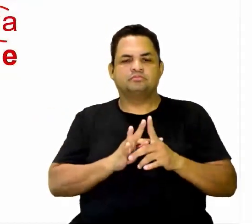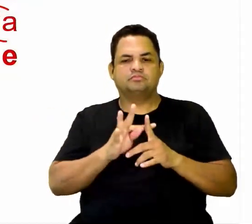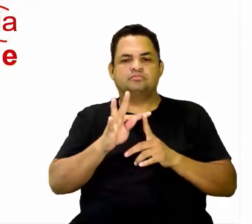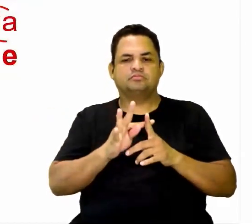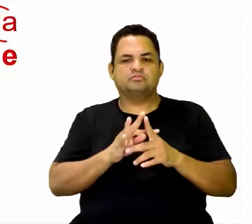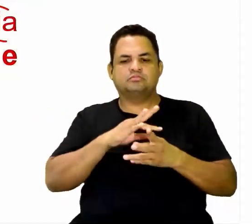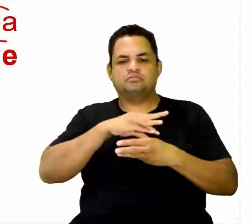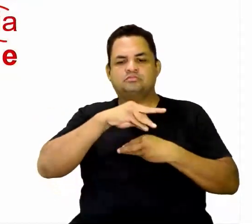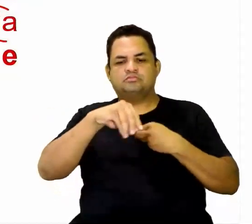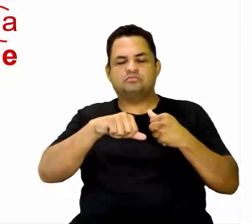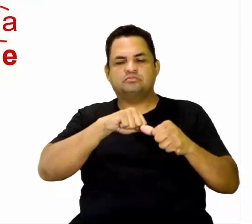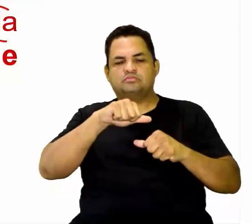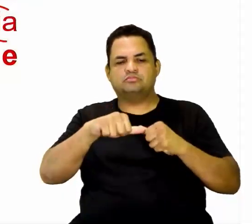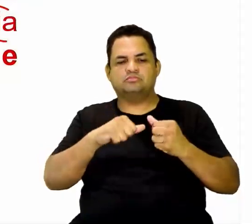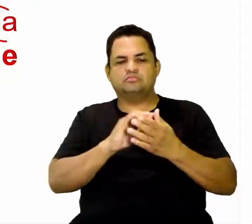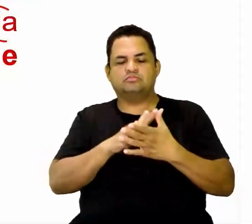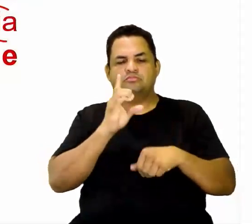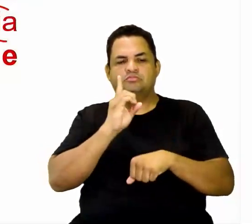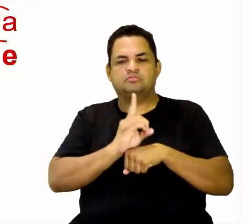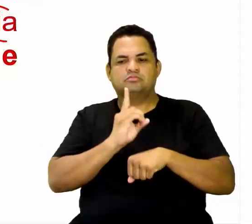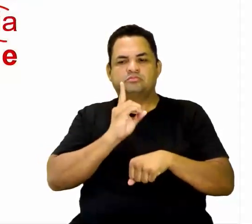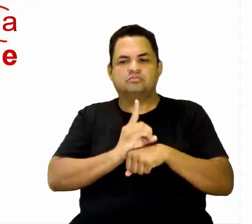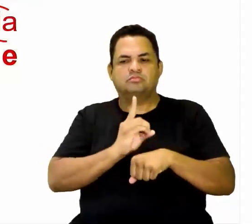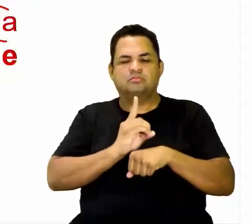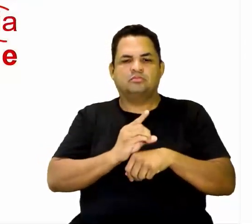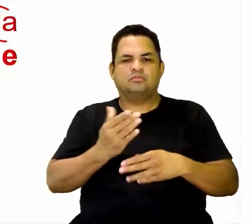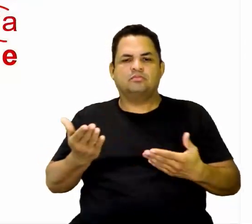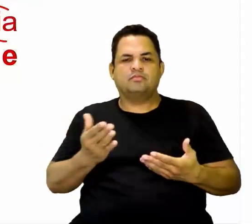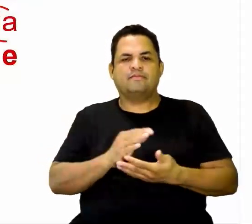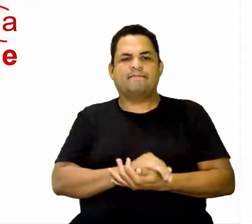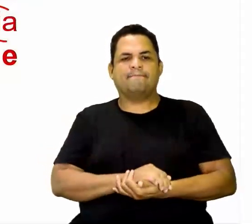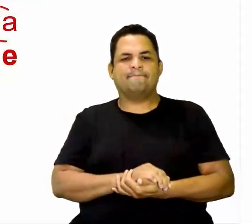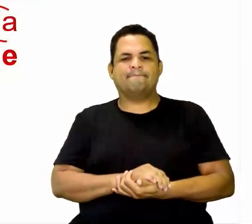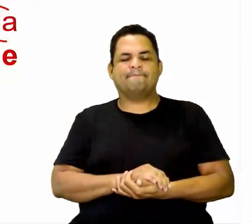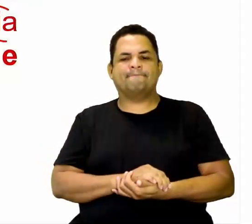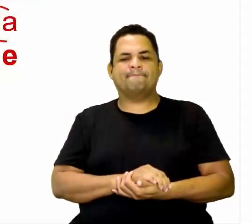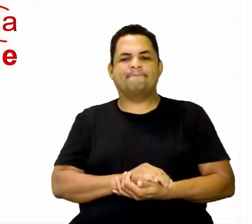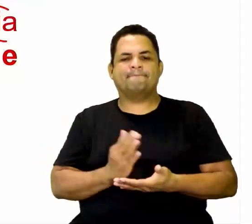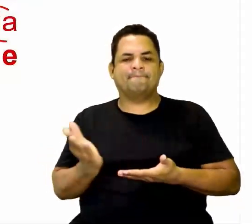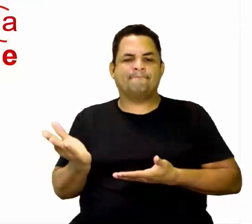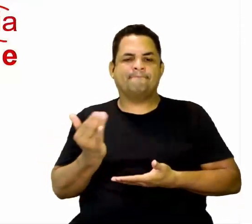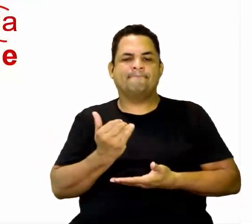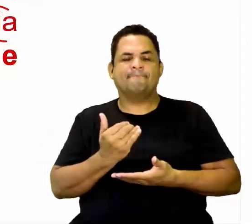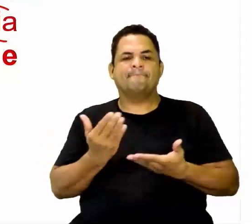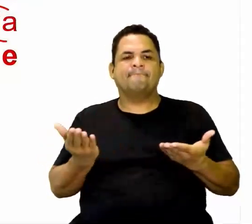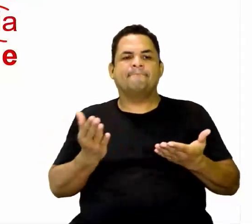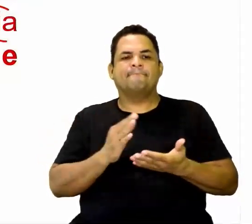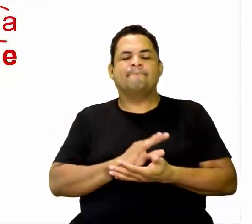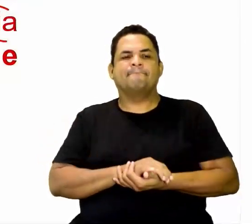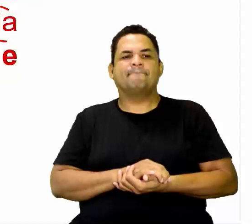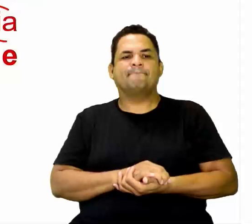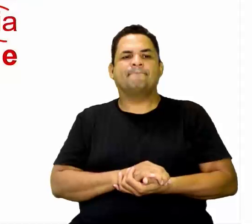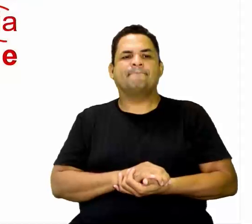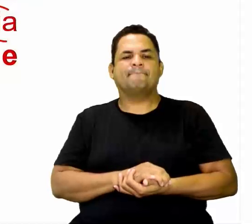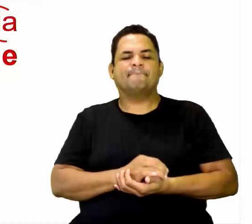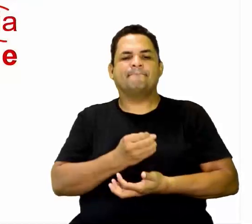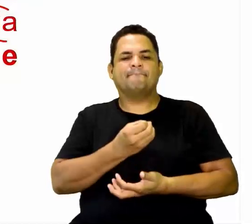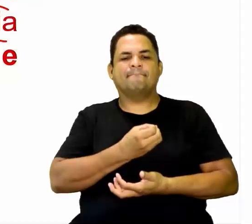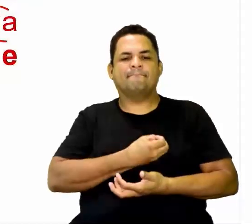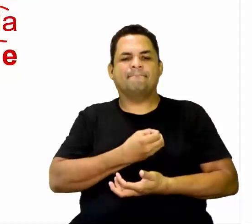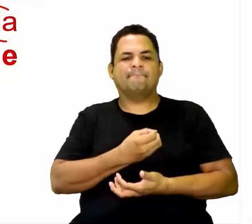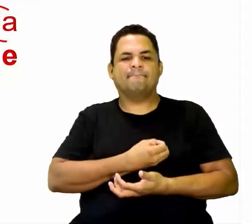densidade. Ok? Então, sendo assim, vamos agora partir para